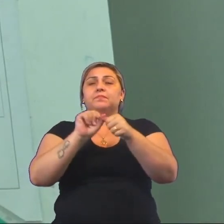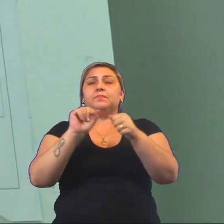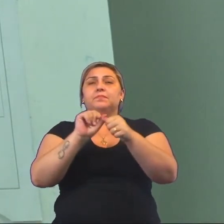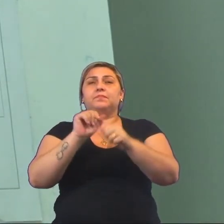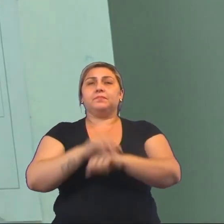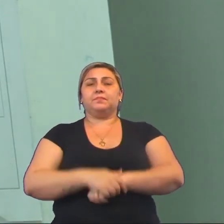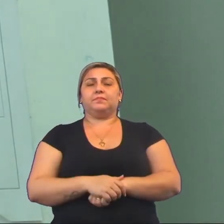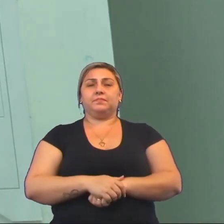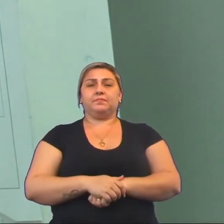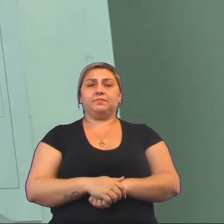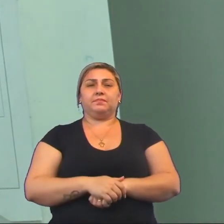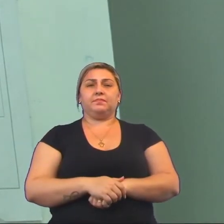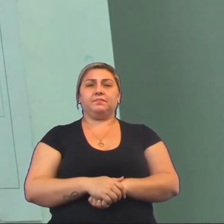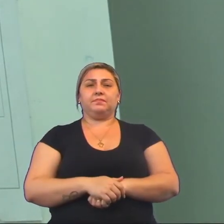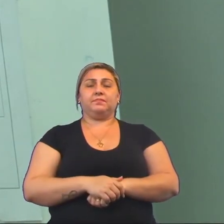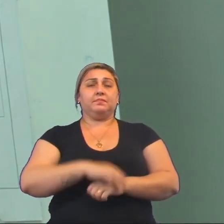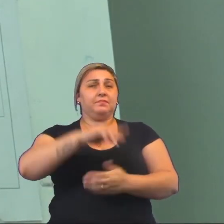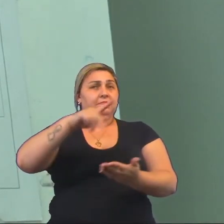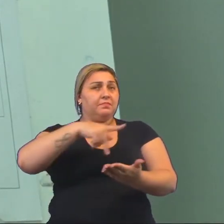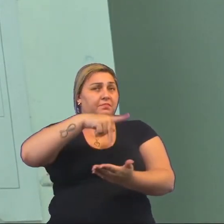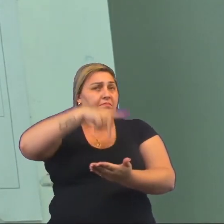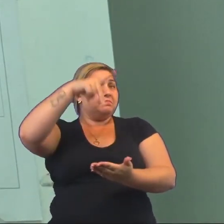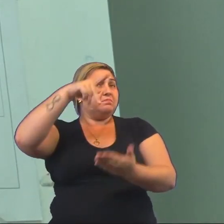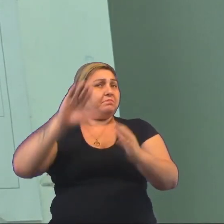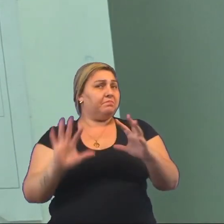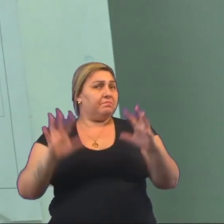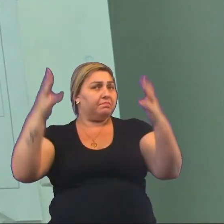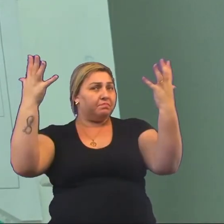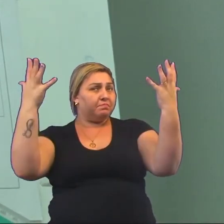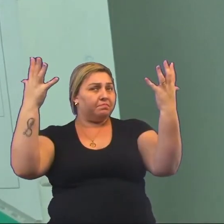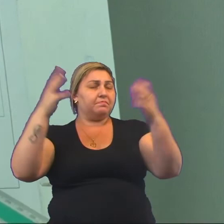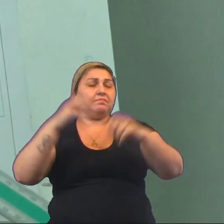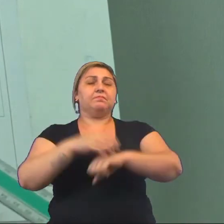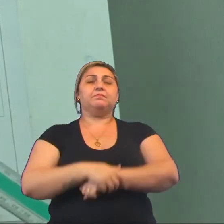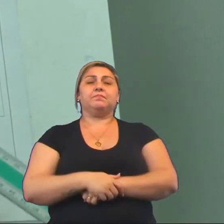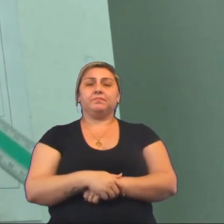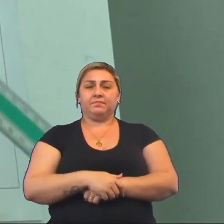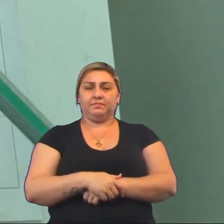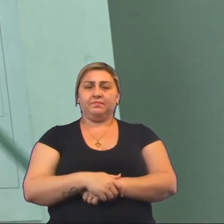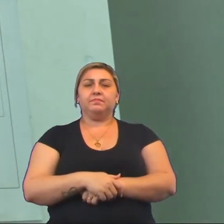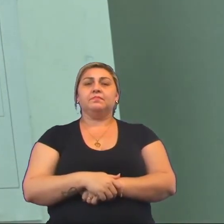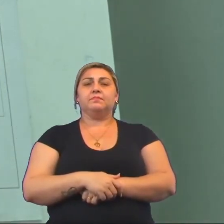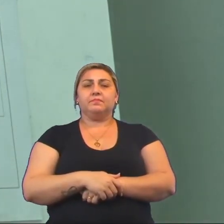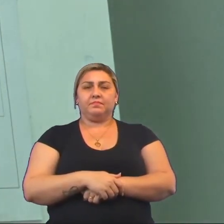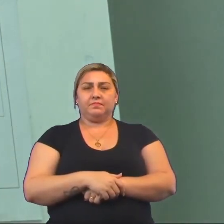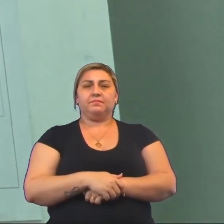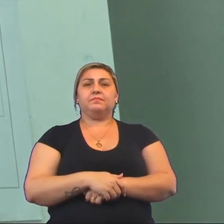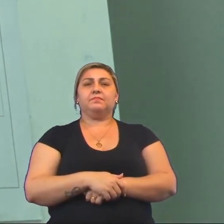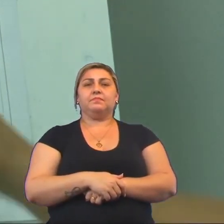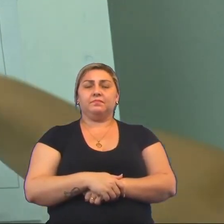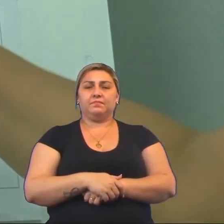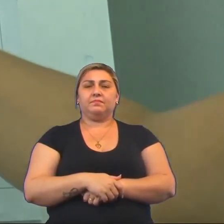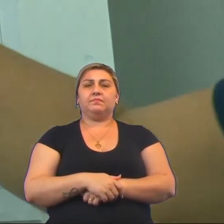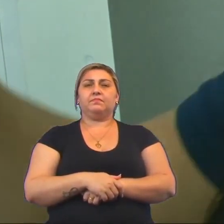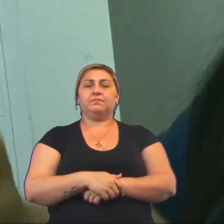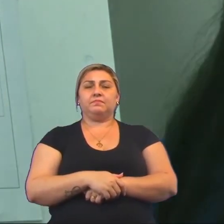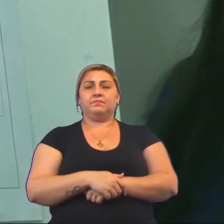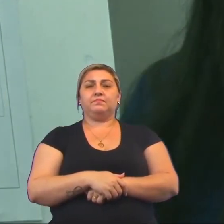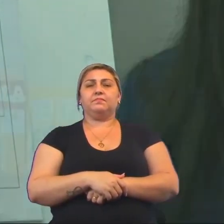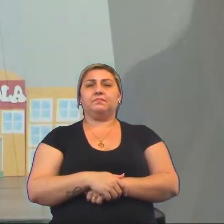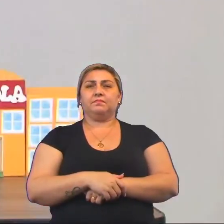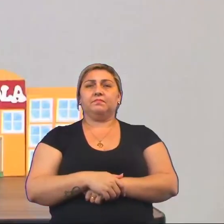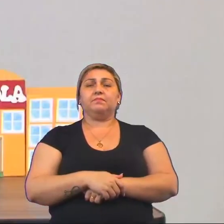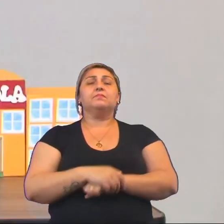fazendo? Elas estão comemorando o quê mesmo? A Páscoa, isso mesmo. E elas